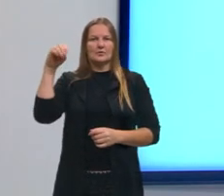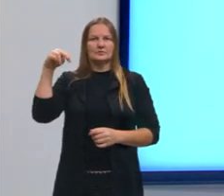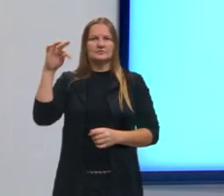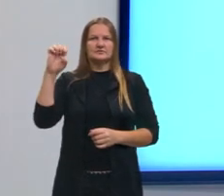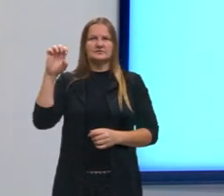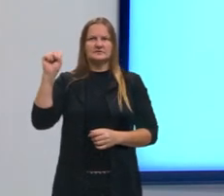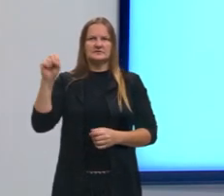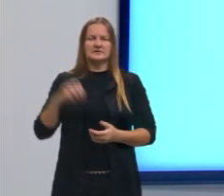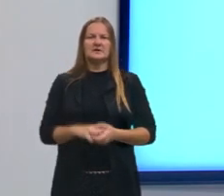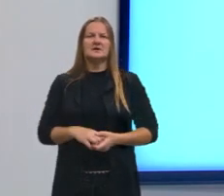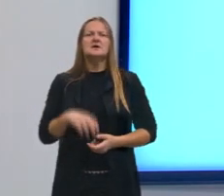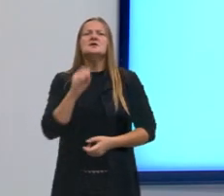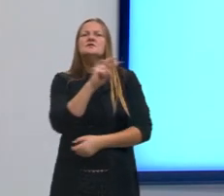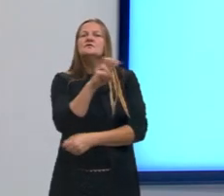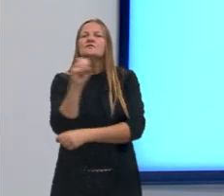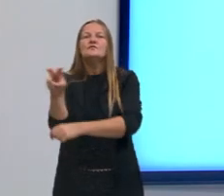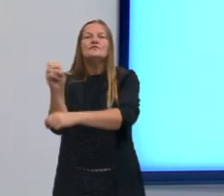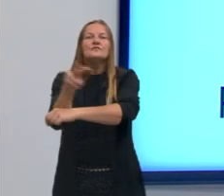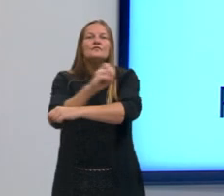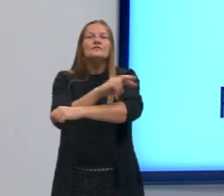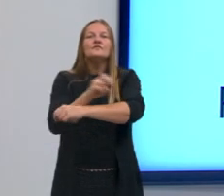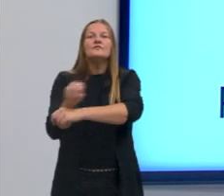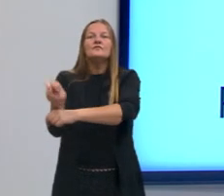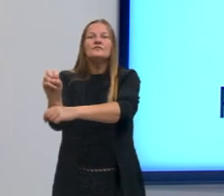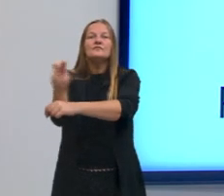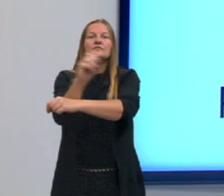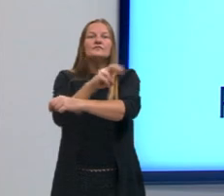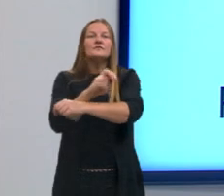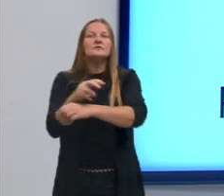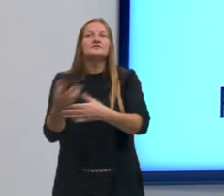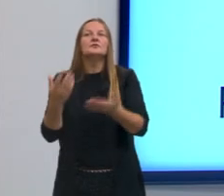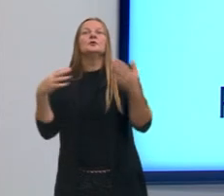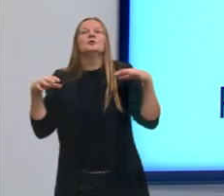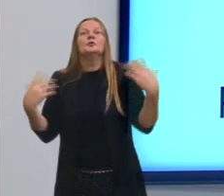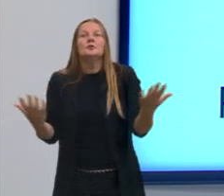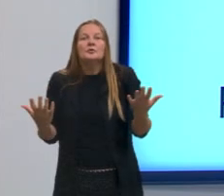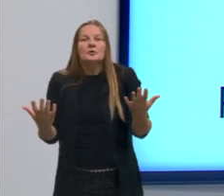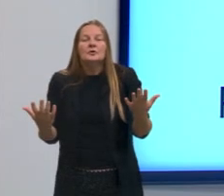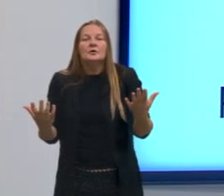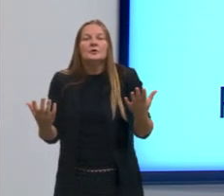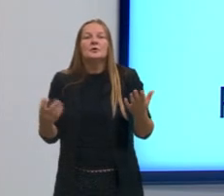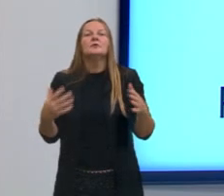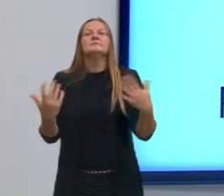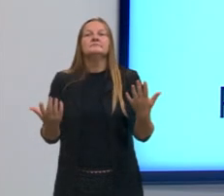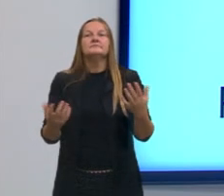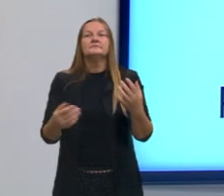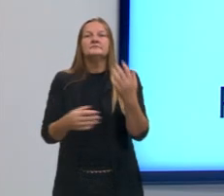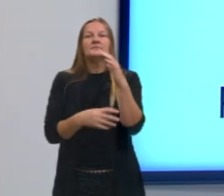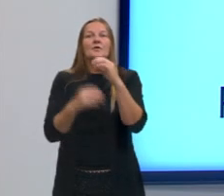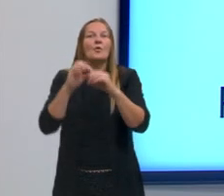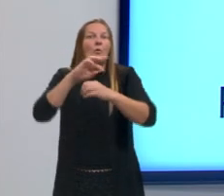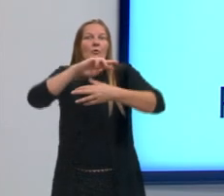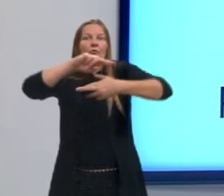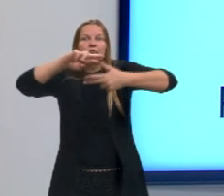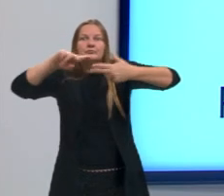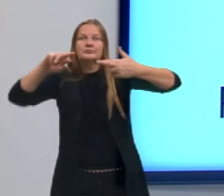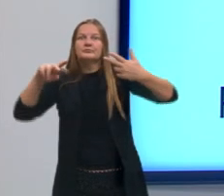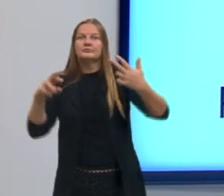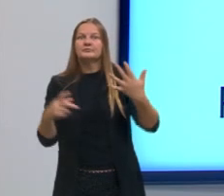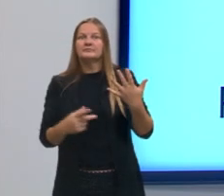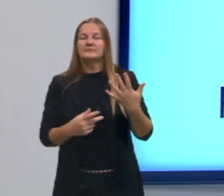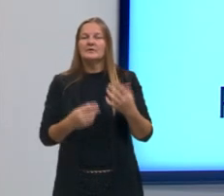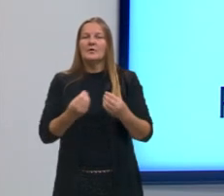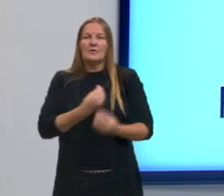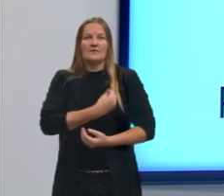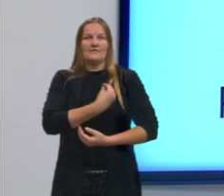Ah tá e os vírus Cadê os vírus vamos voltar Cadê os vírus dessa árvore filogenética aí